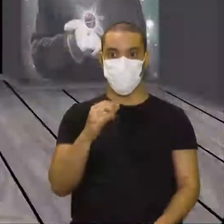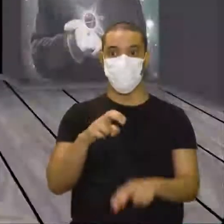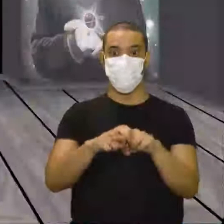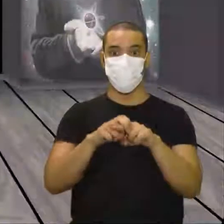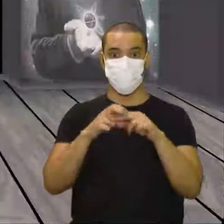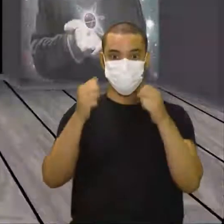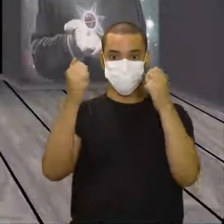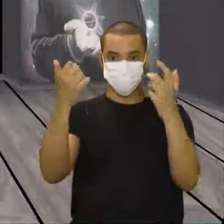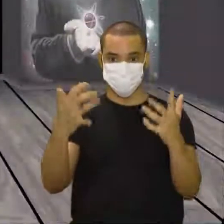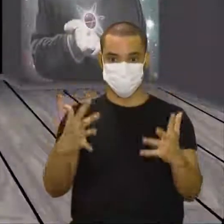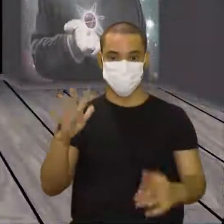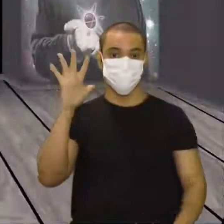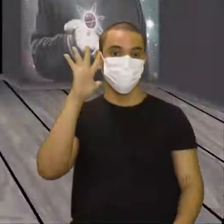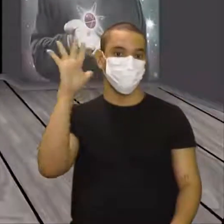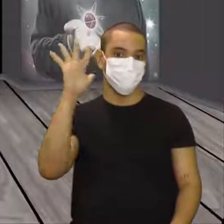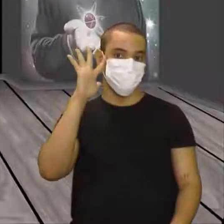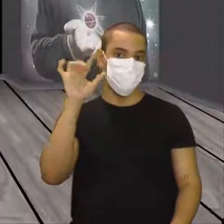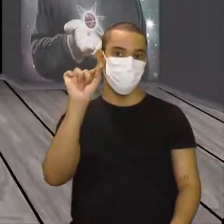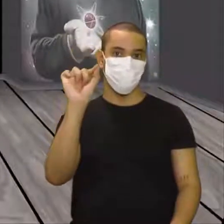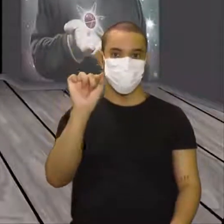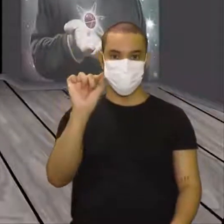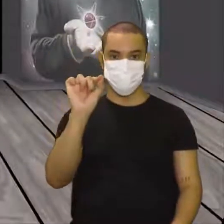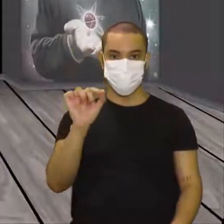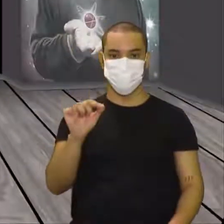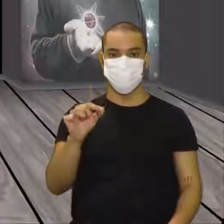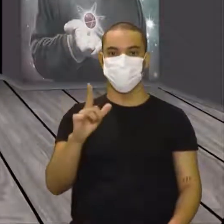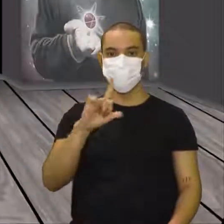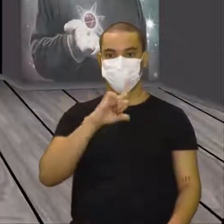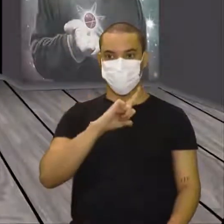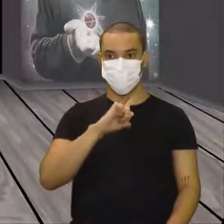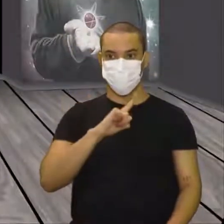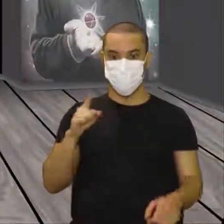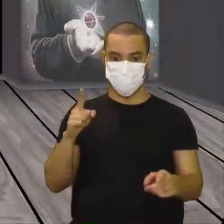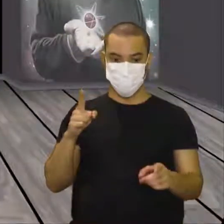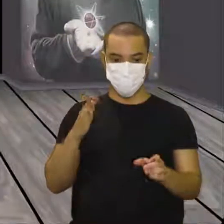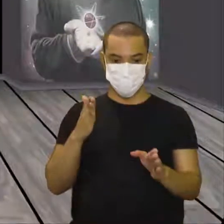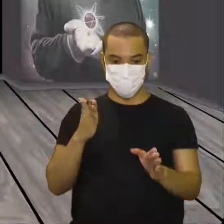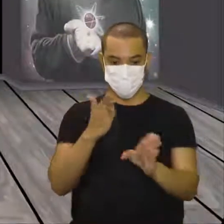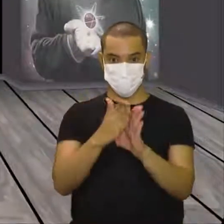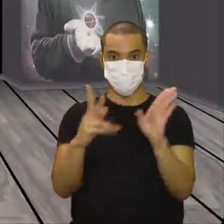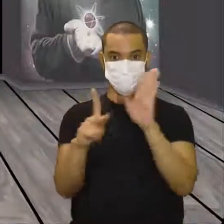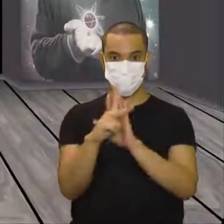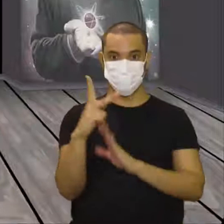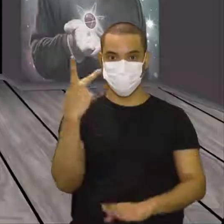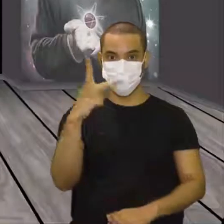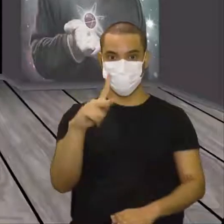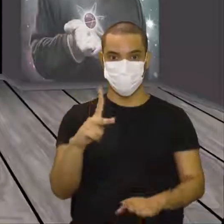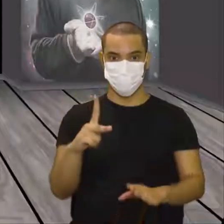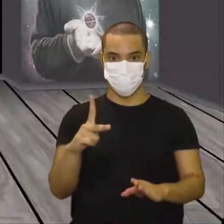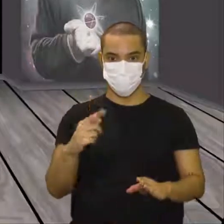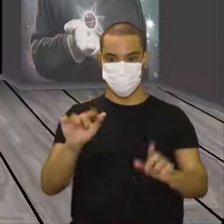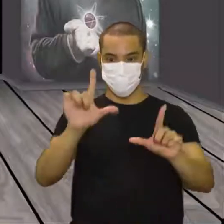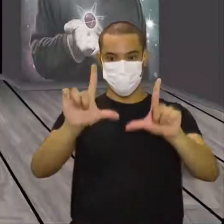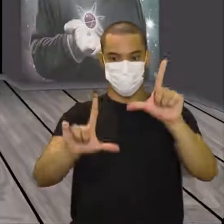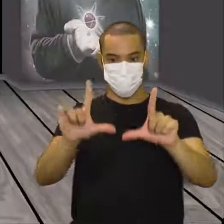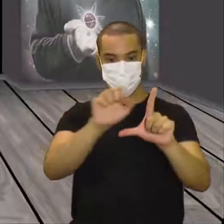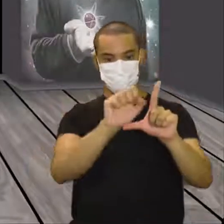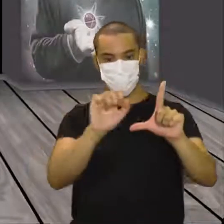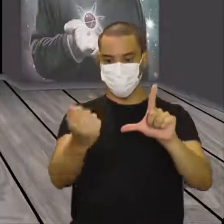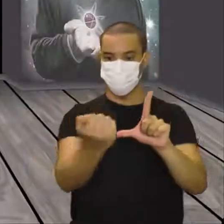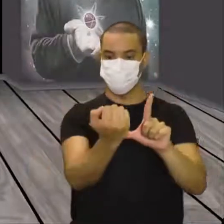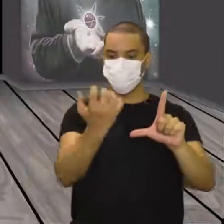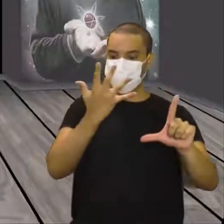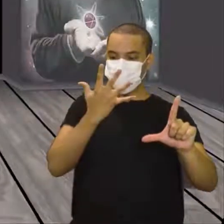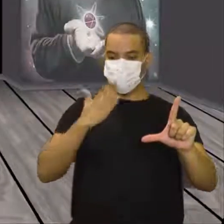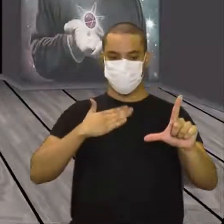só. Imagina, meu campo magnético, ele está indo em direção a você. Está saindo da tela e indo em direção a você.